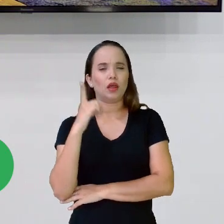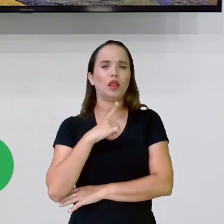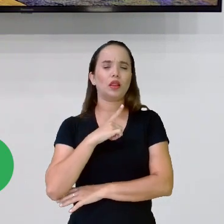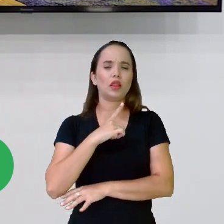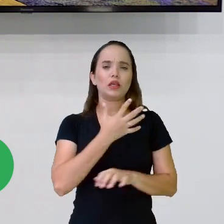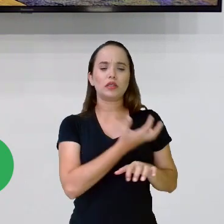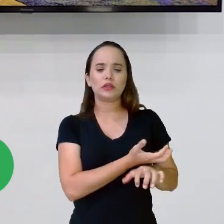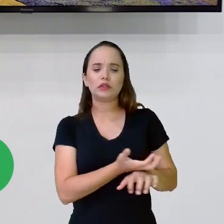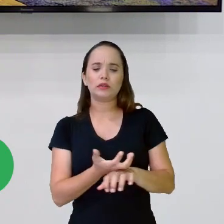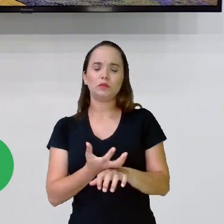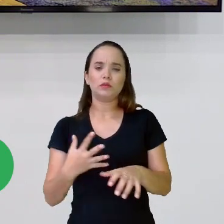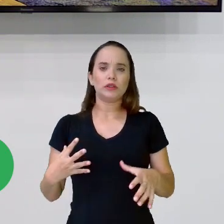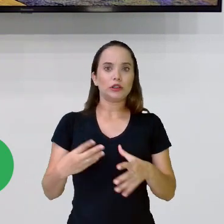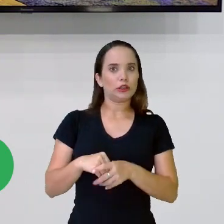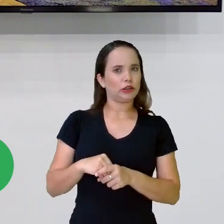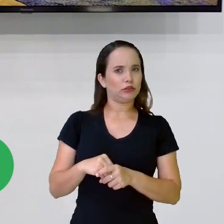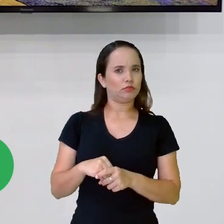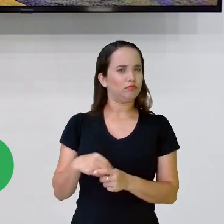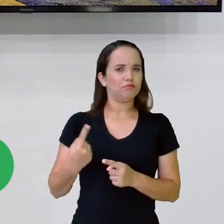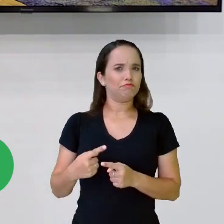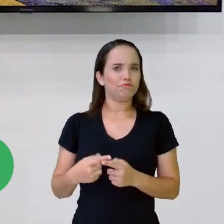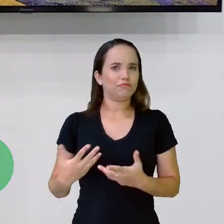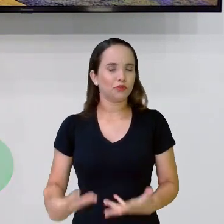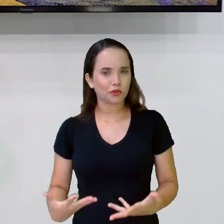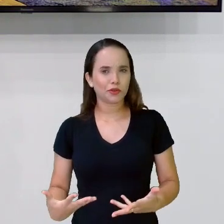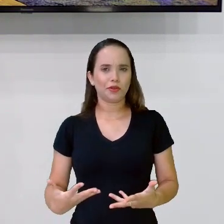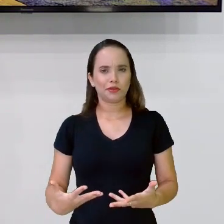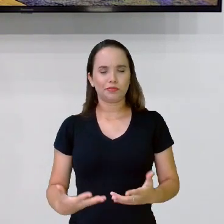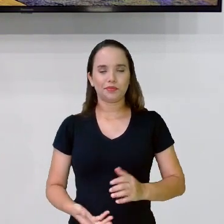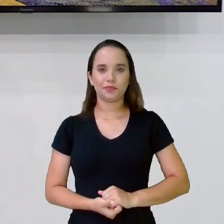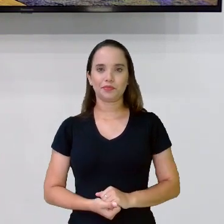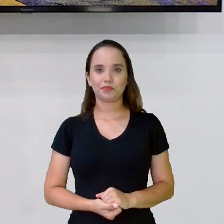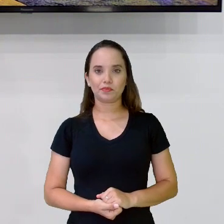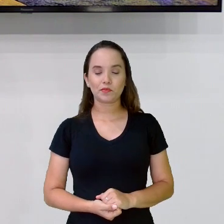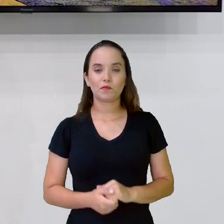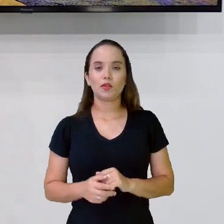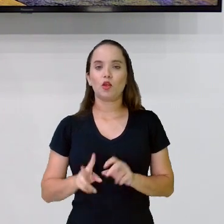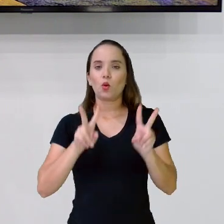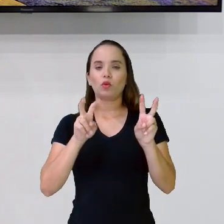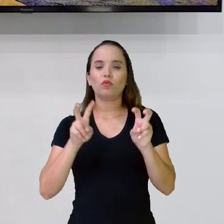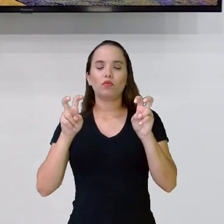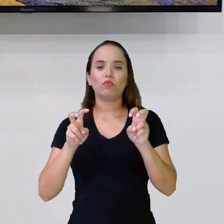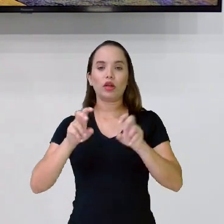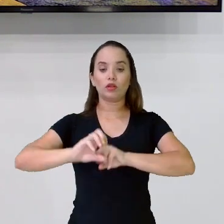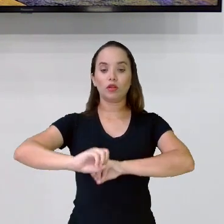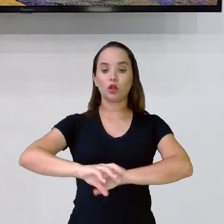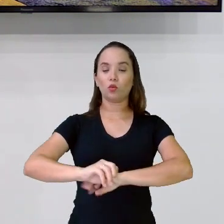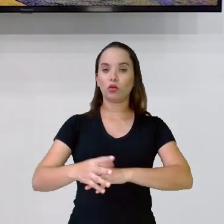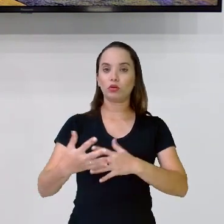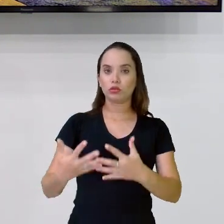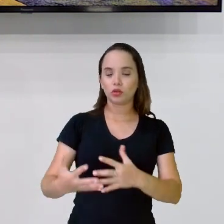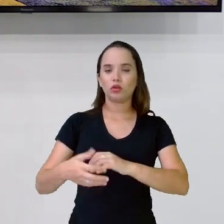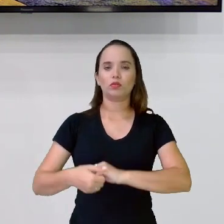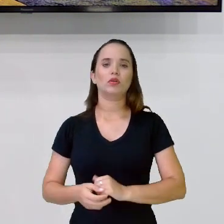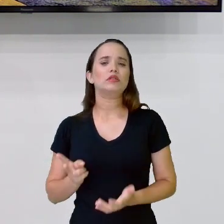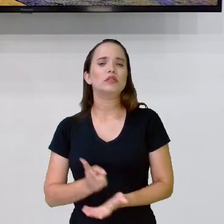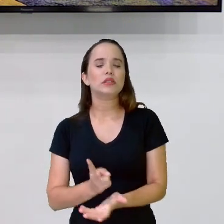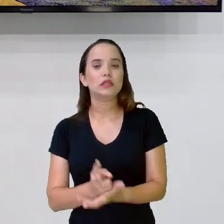de sustentabilidade? Por que é tão importante a gente falar de educação ambiental? Quando a gente está falando de educação, né, a gente